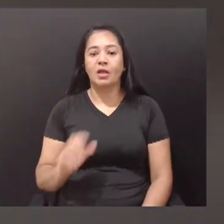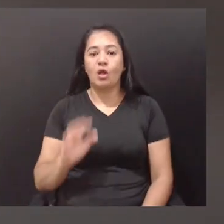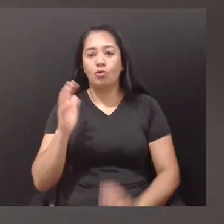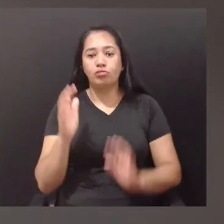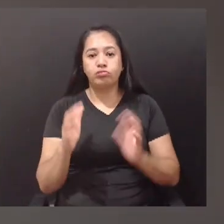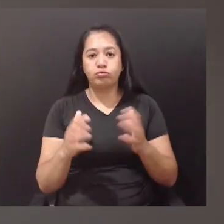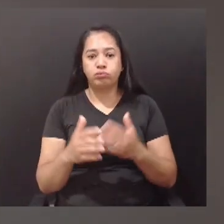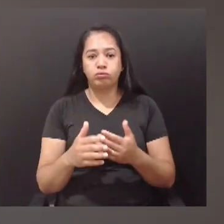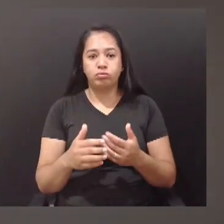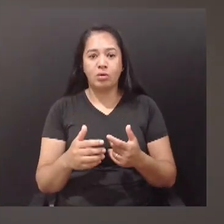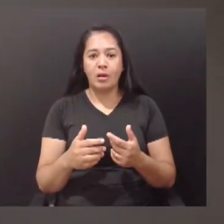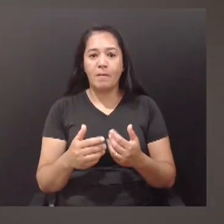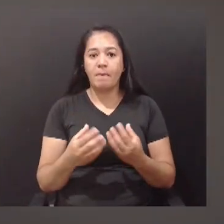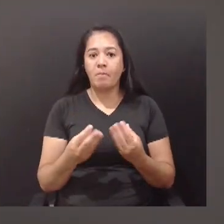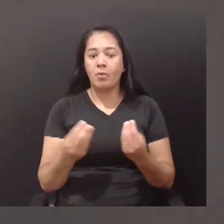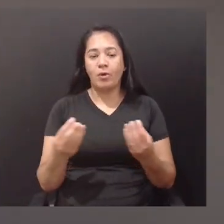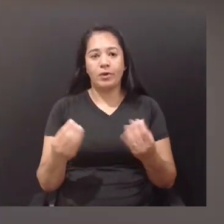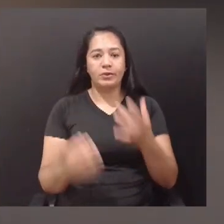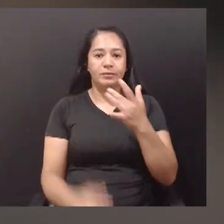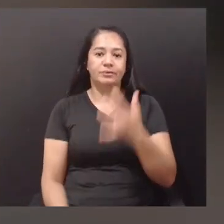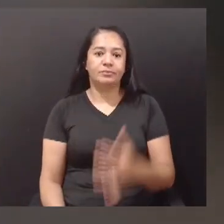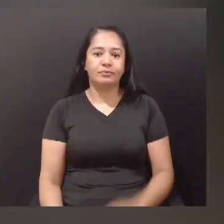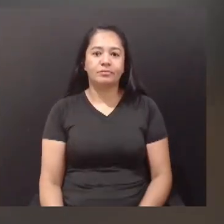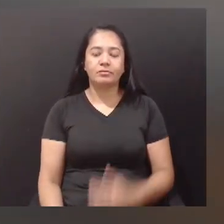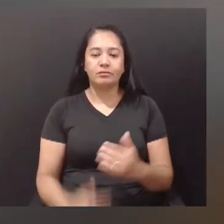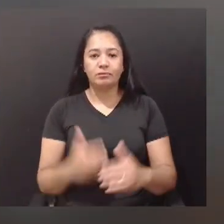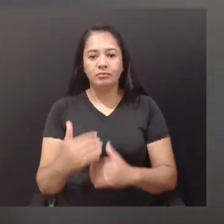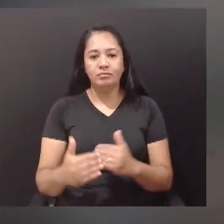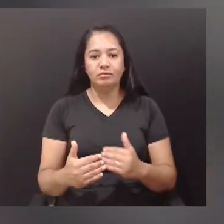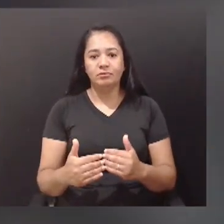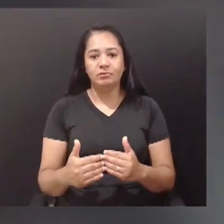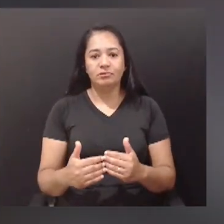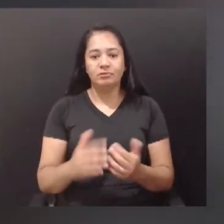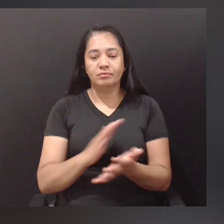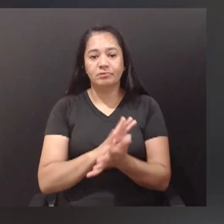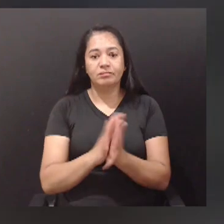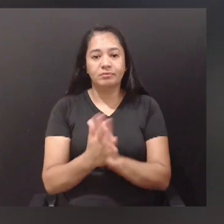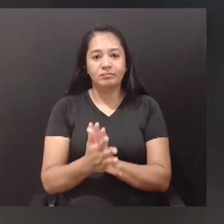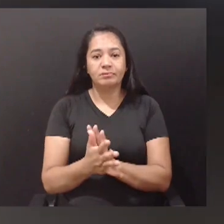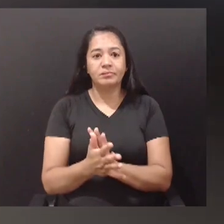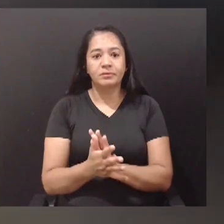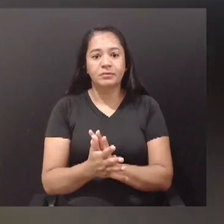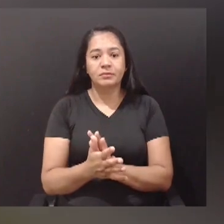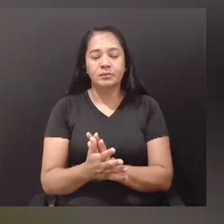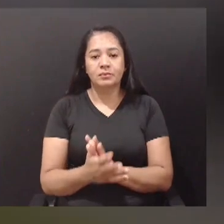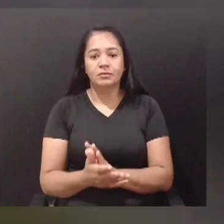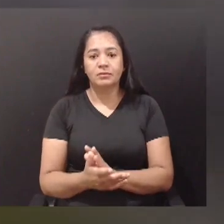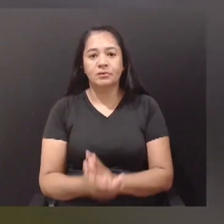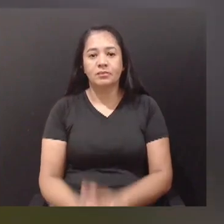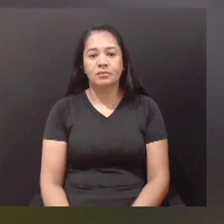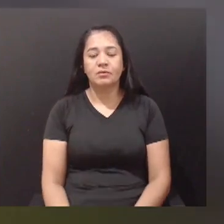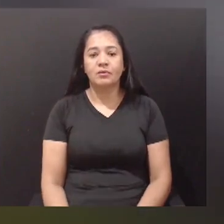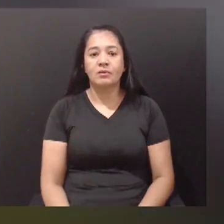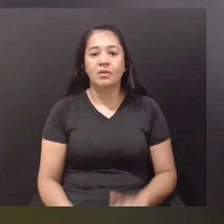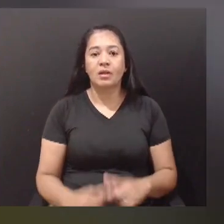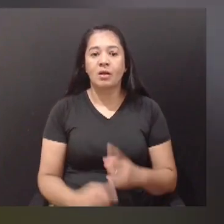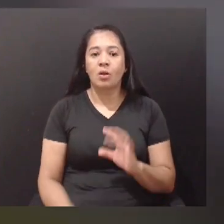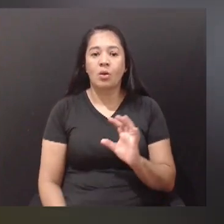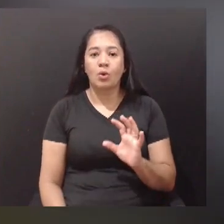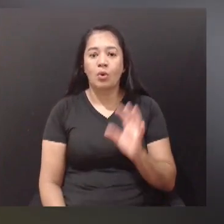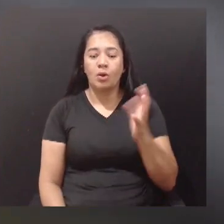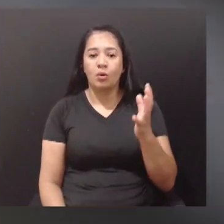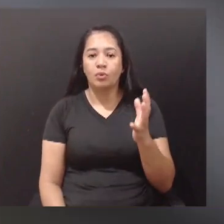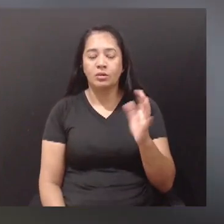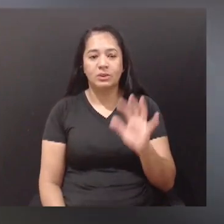1 milhar de quilômetros ou mais, e depois ela se deslocou ao longo da costa. O fato de ocorrerem